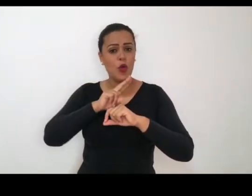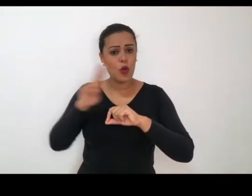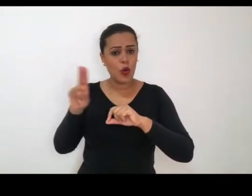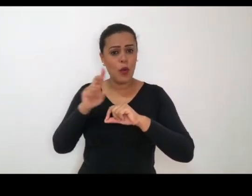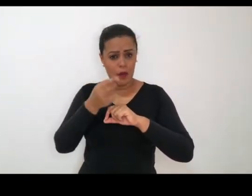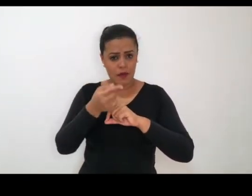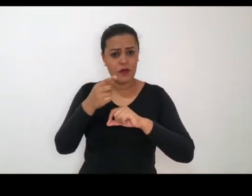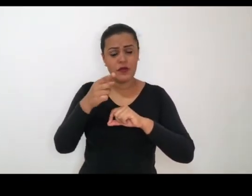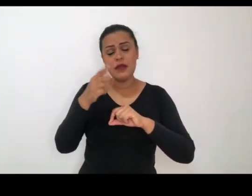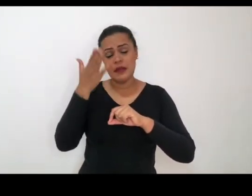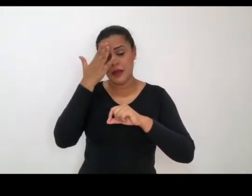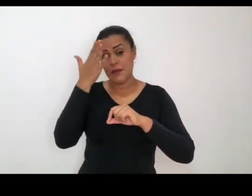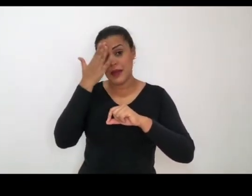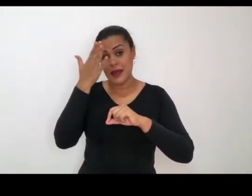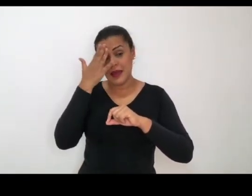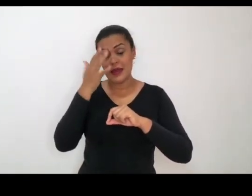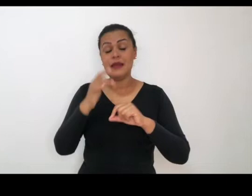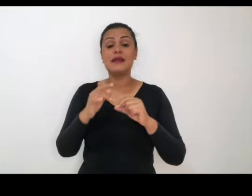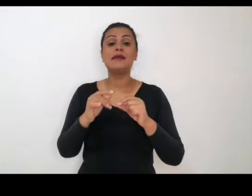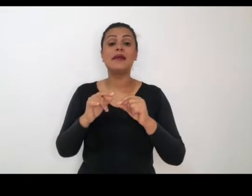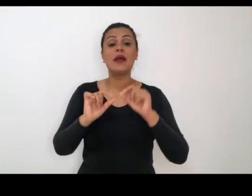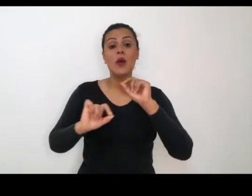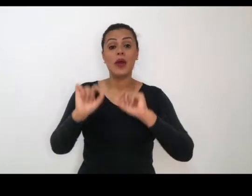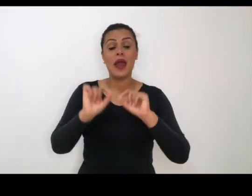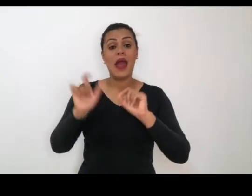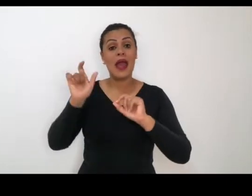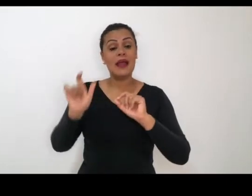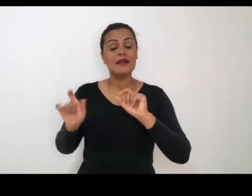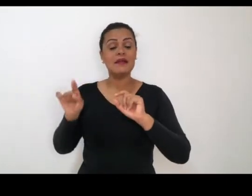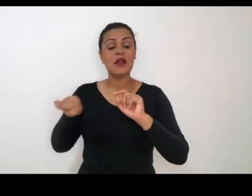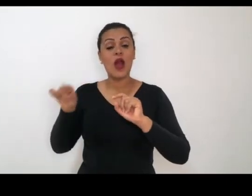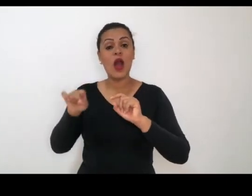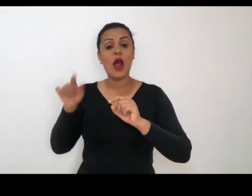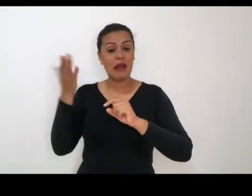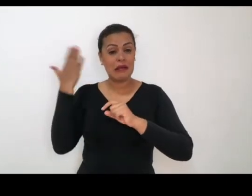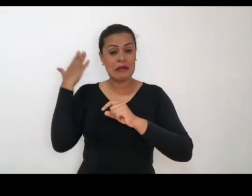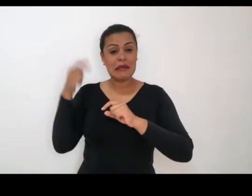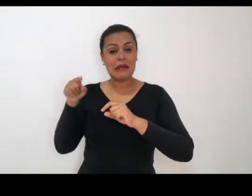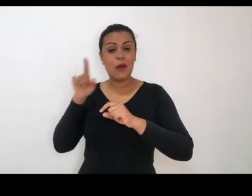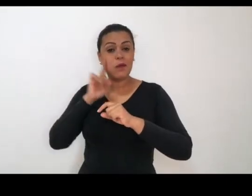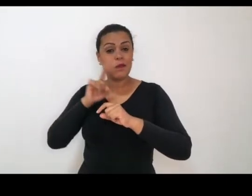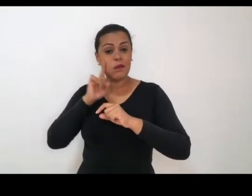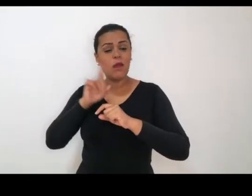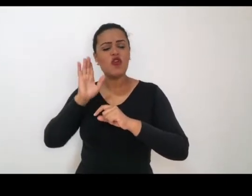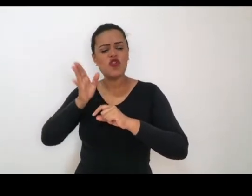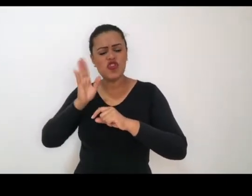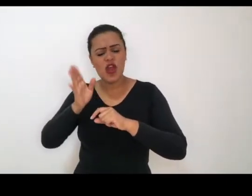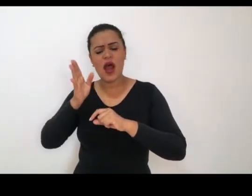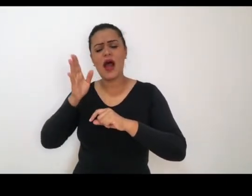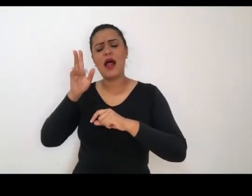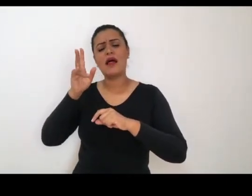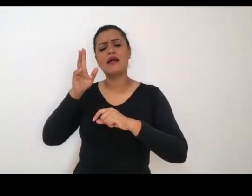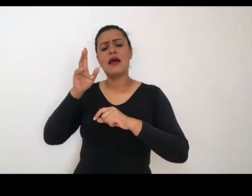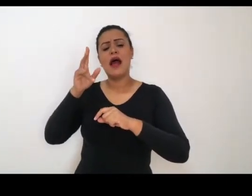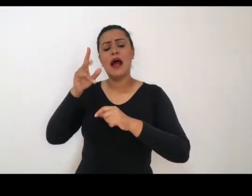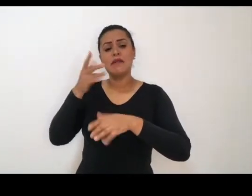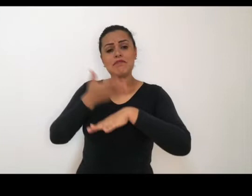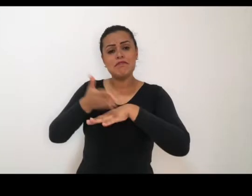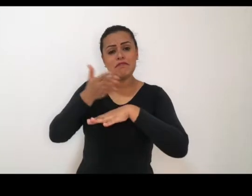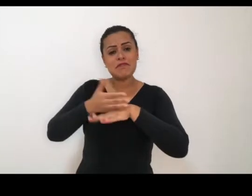Que eles começavam já a tratar dessa ideia de videodança. A gente pode pensar que foi 10 anos, mais ou menos, depois da